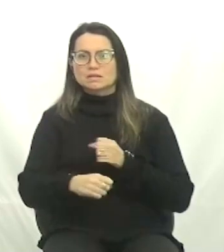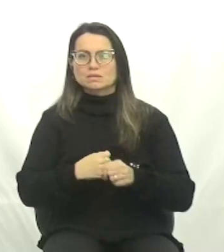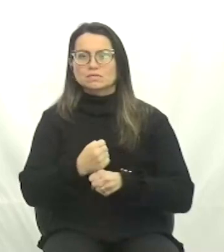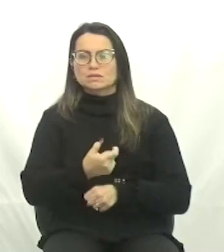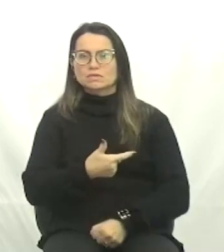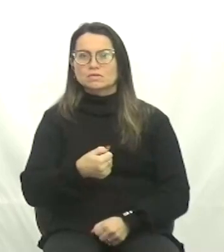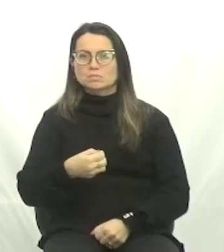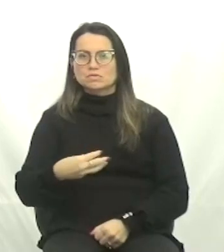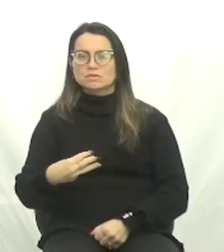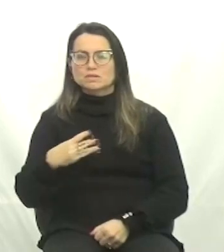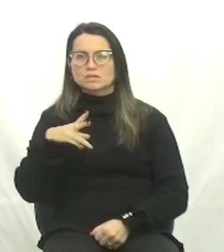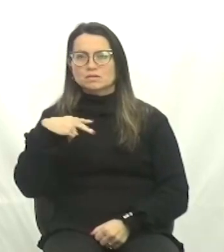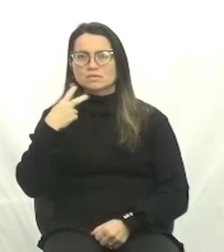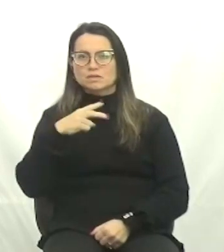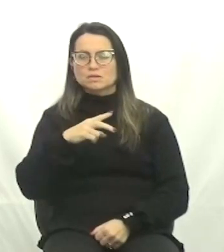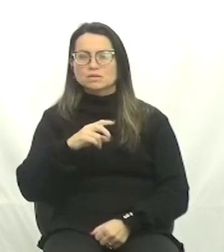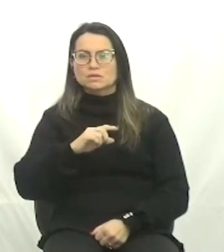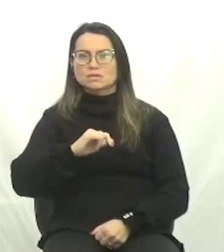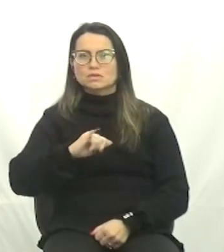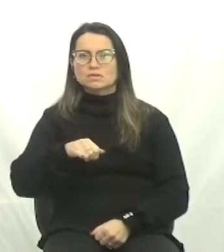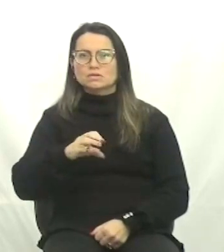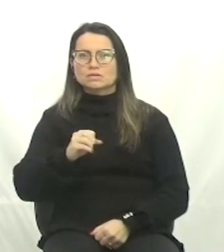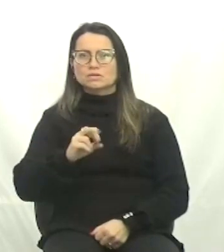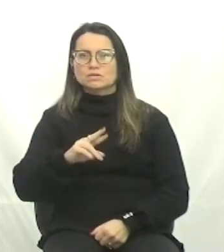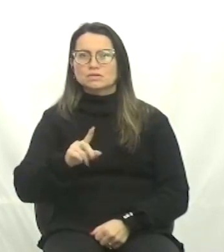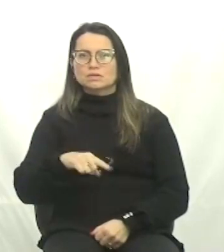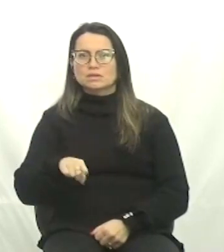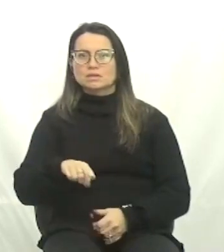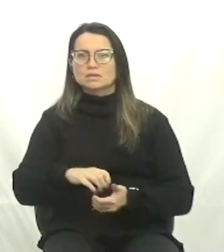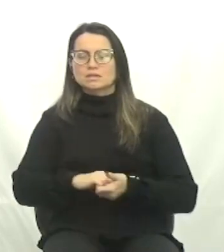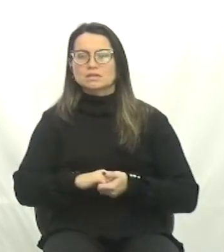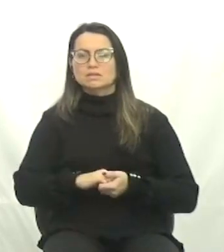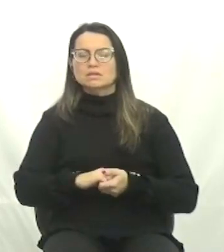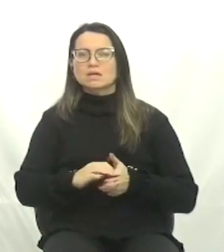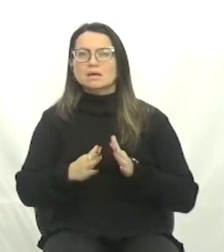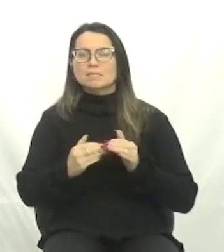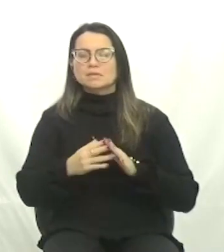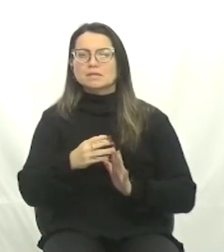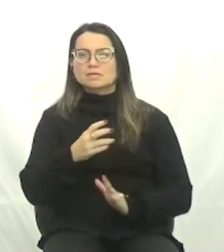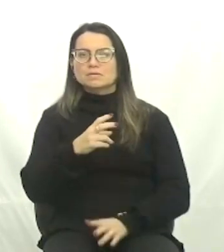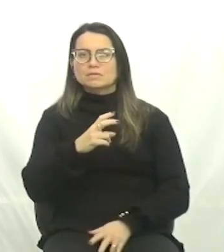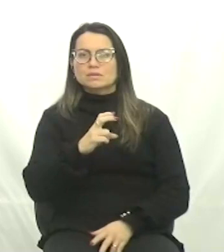354/2023, de autoria do vereador Juarez de Jesus dos Santos. Requerimento